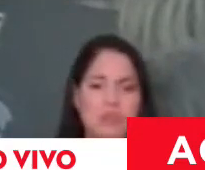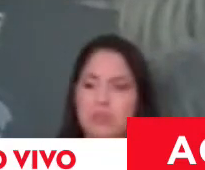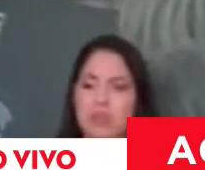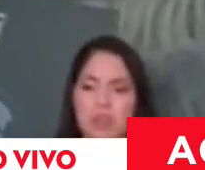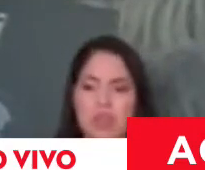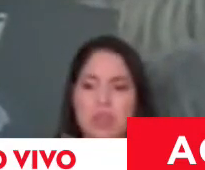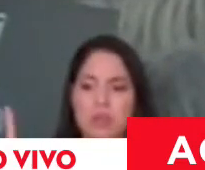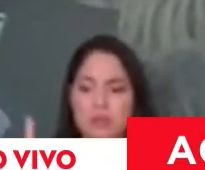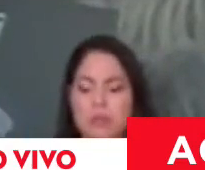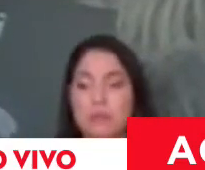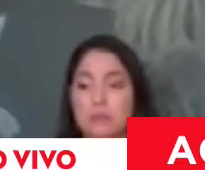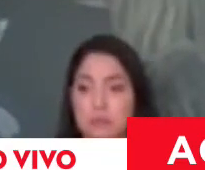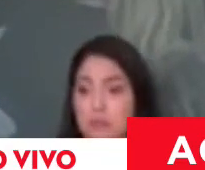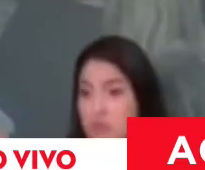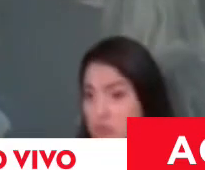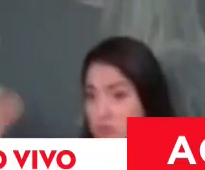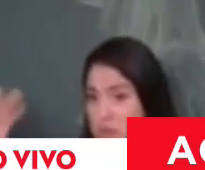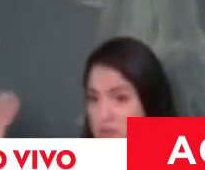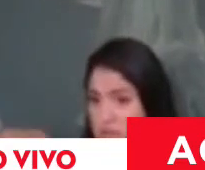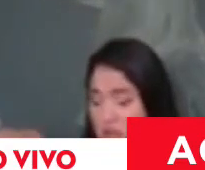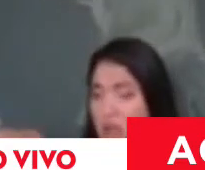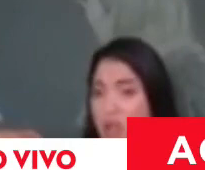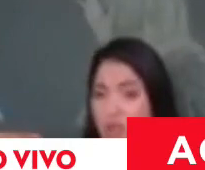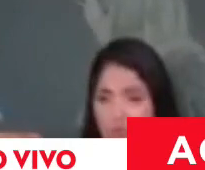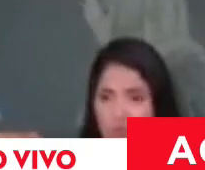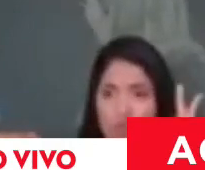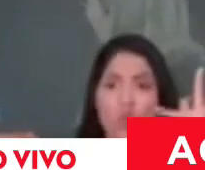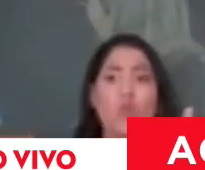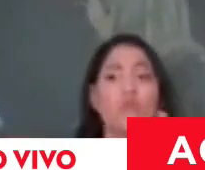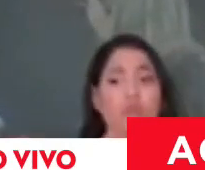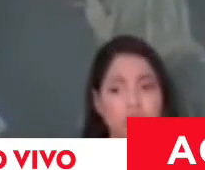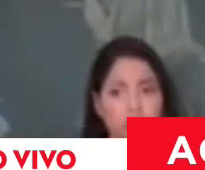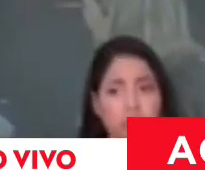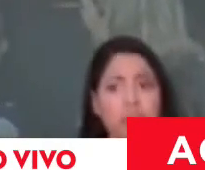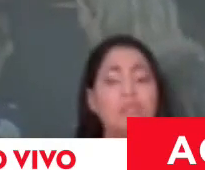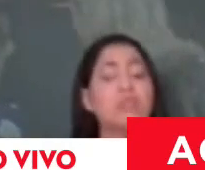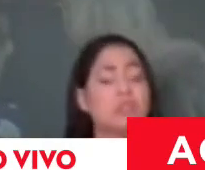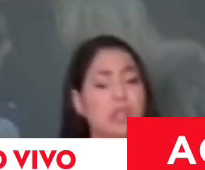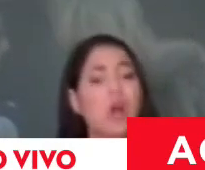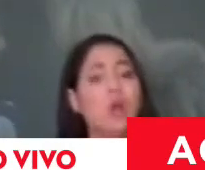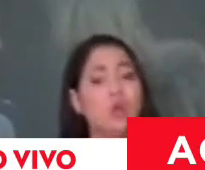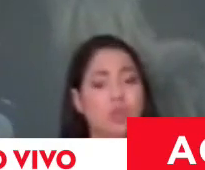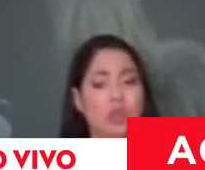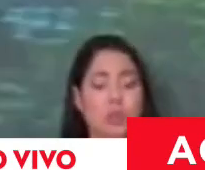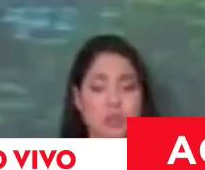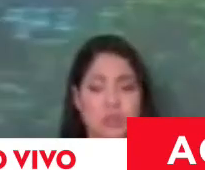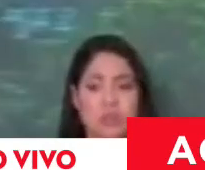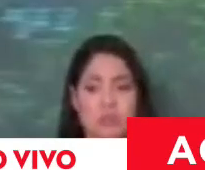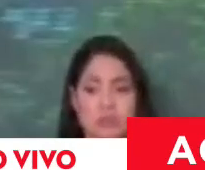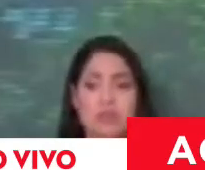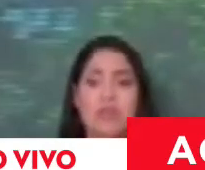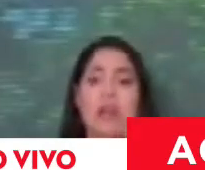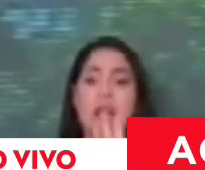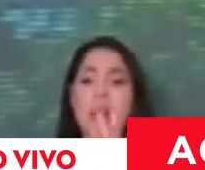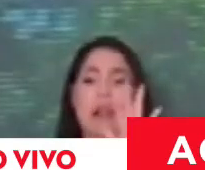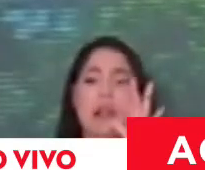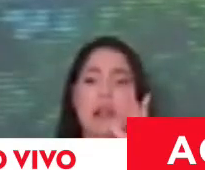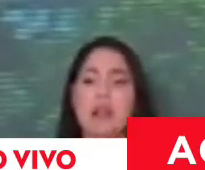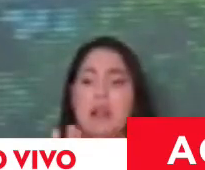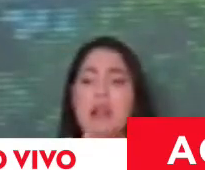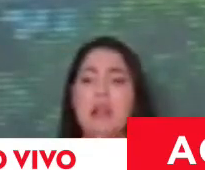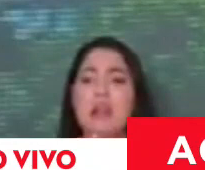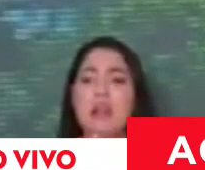O passado ensina o futuro. Nós precisamos regulamentar o